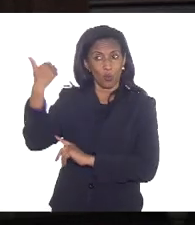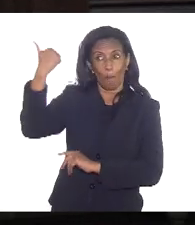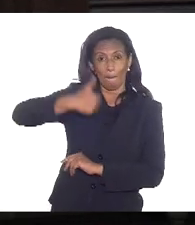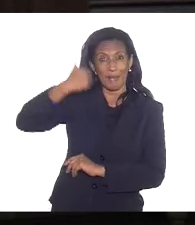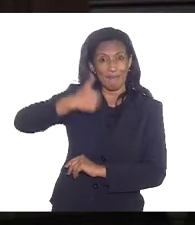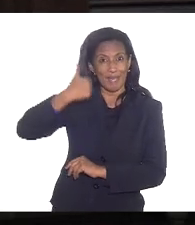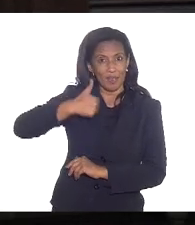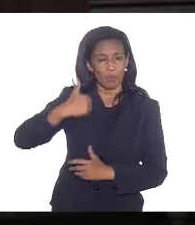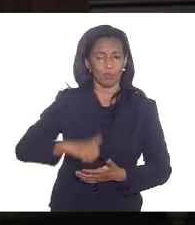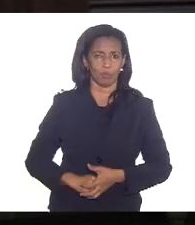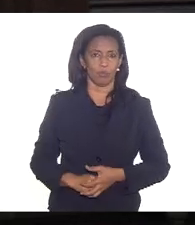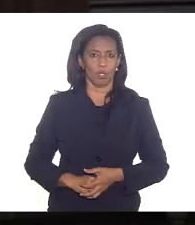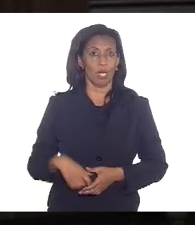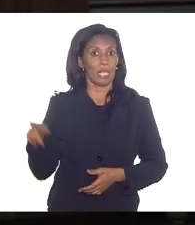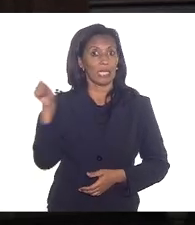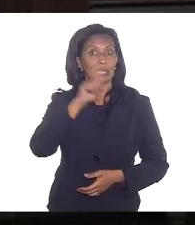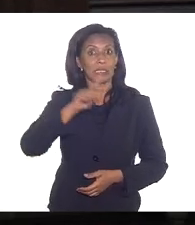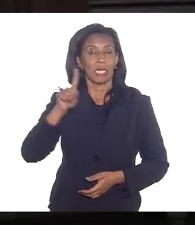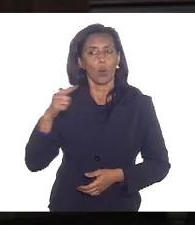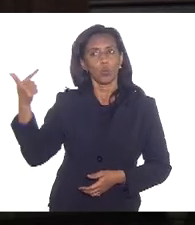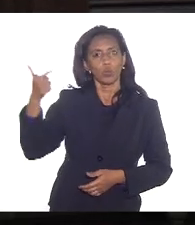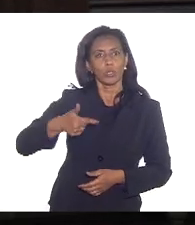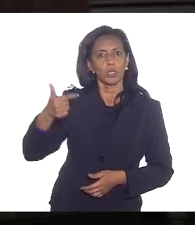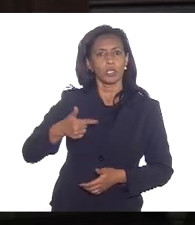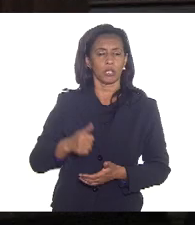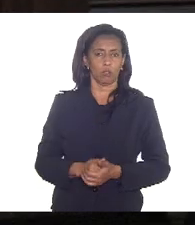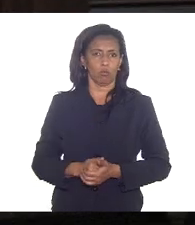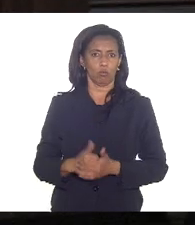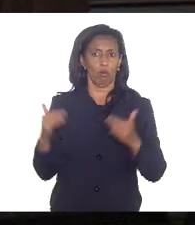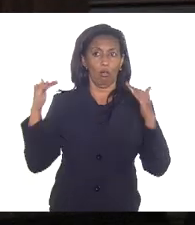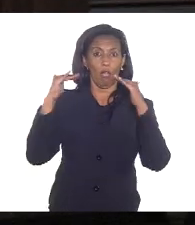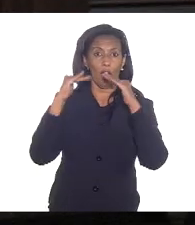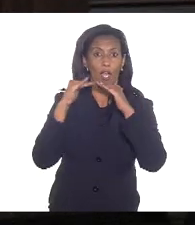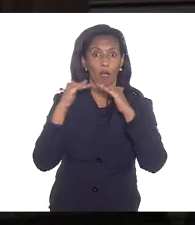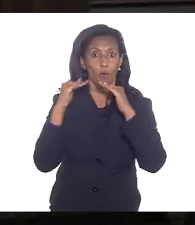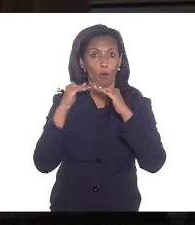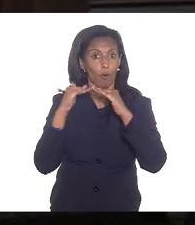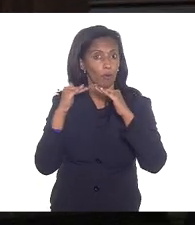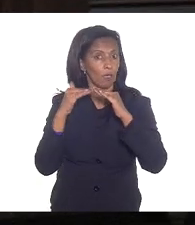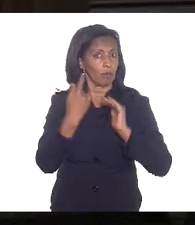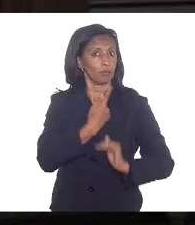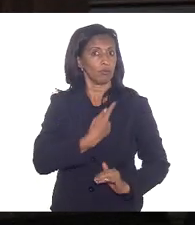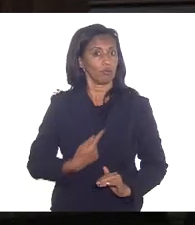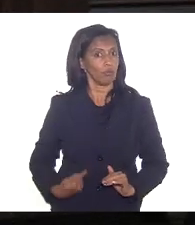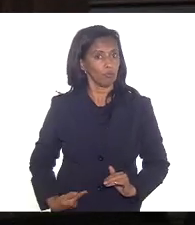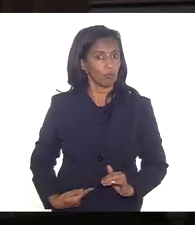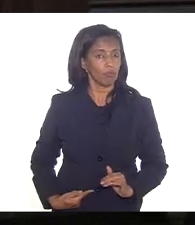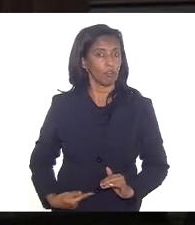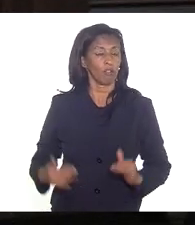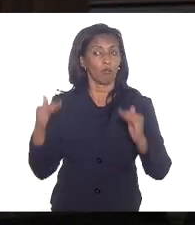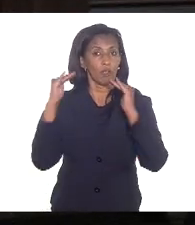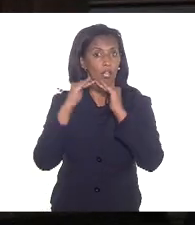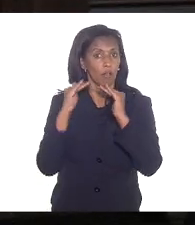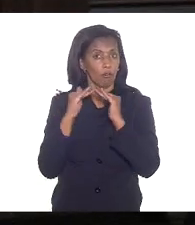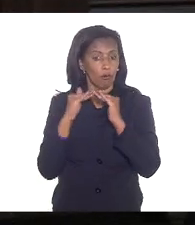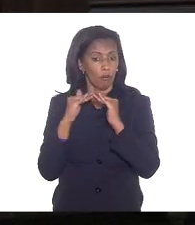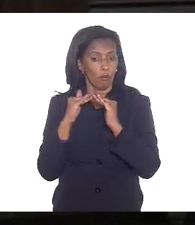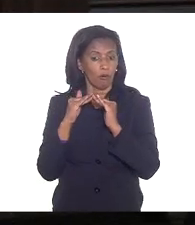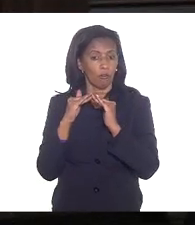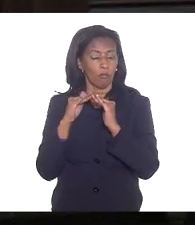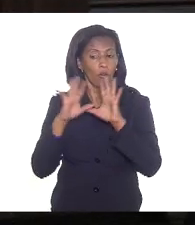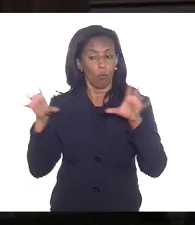primeiro e não o segundo é acordado com o governo e acordado